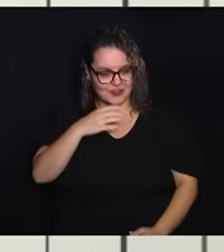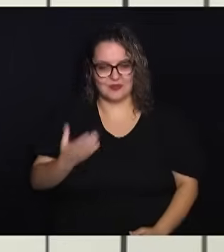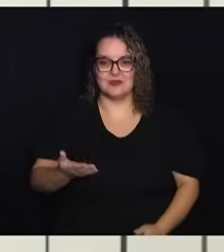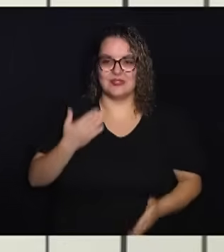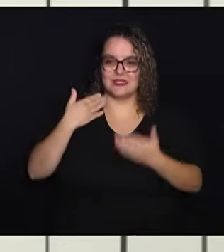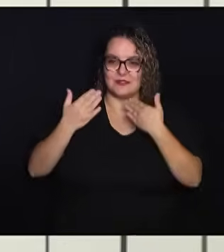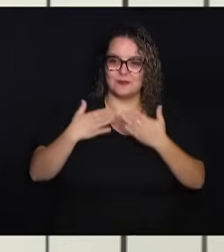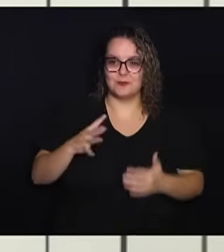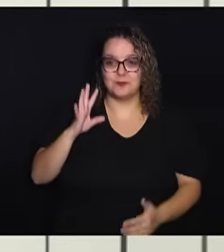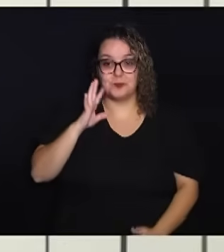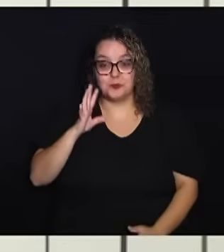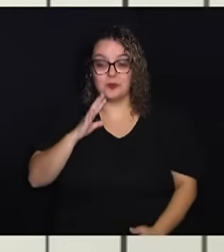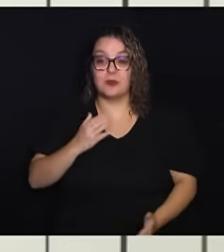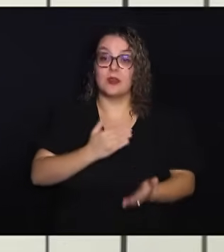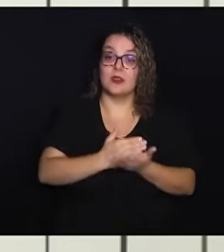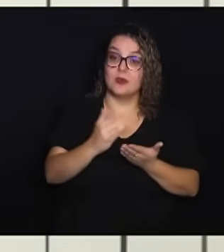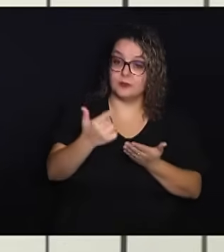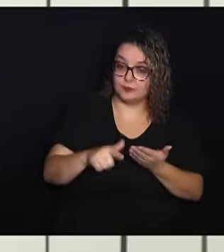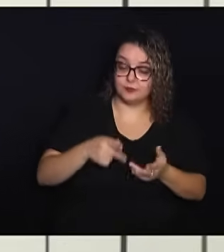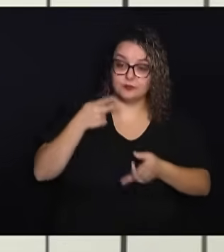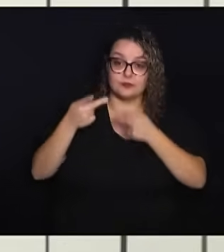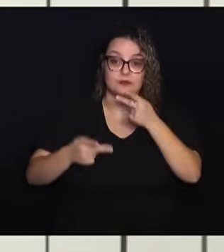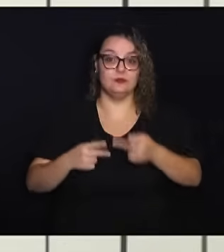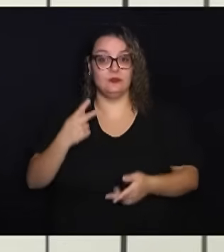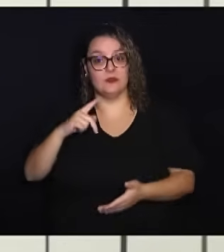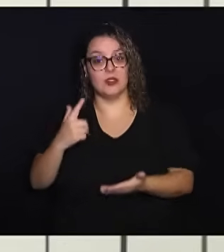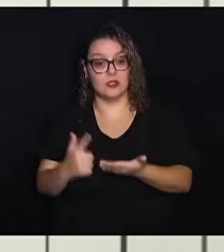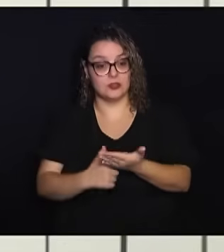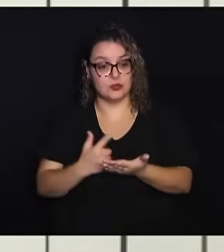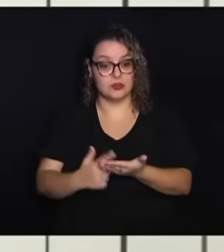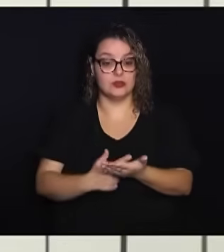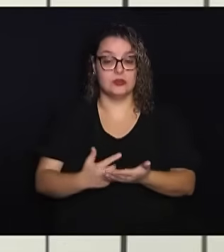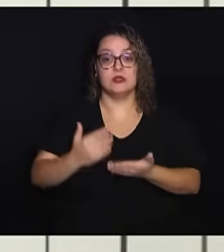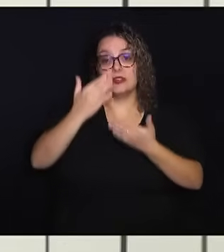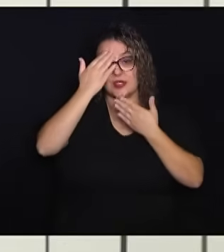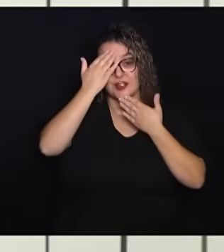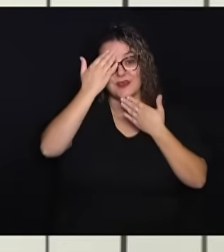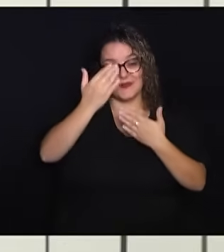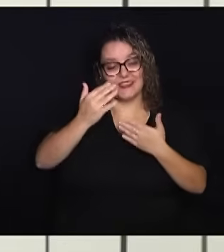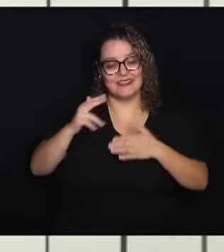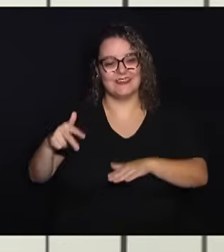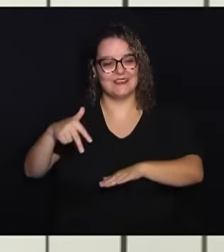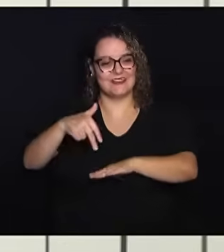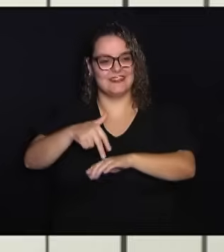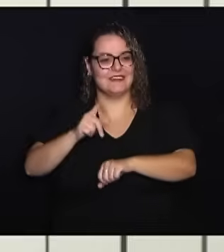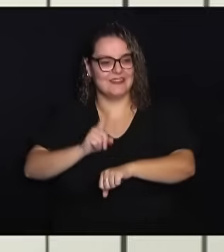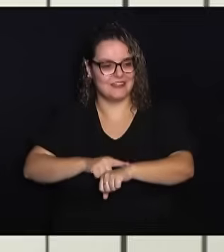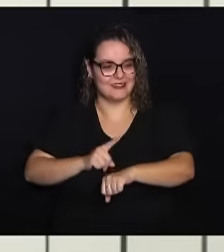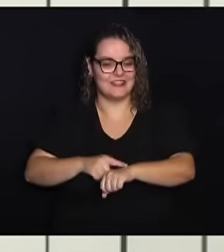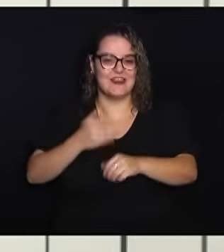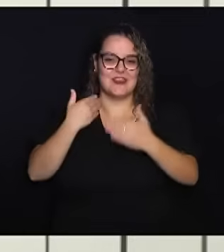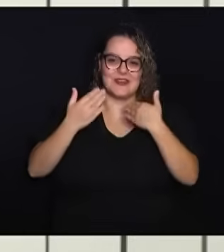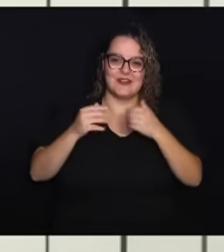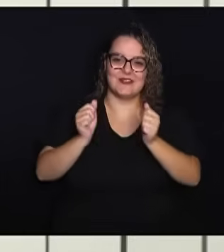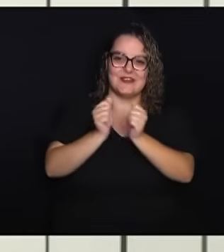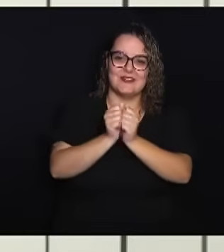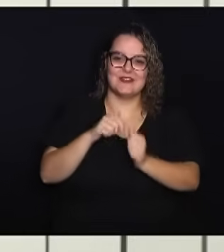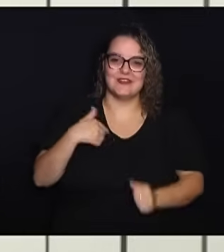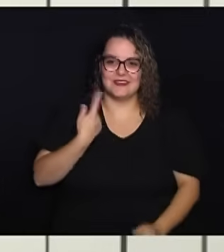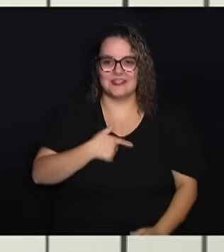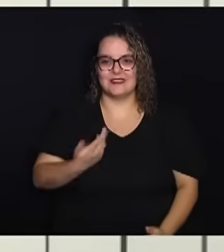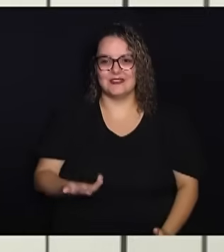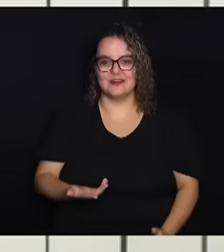legal. Falamos do recomeço, falamos do seu livro, né? E a gente agradece a sua disponibilidade, você conversar aqui com a gente,